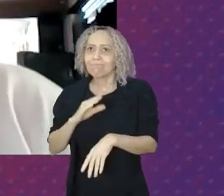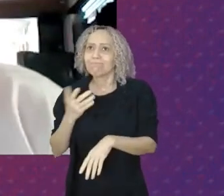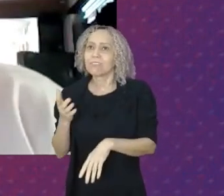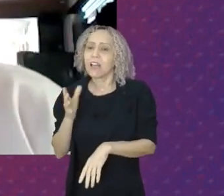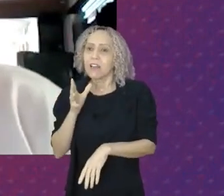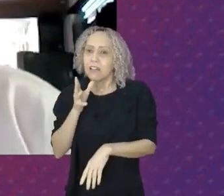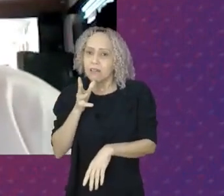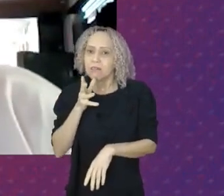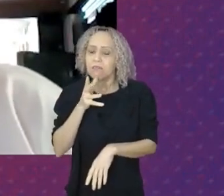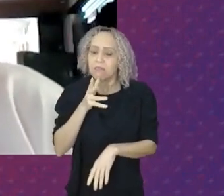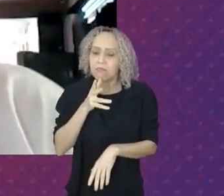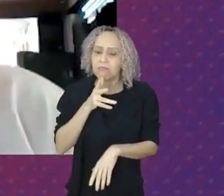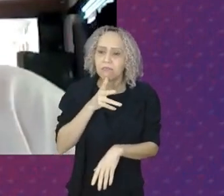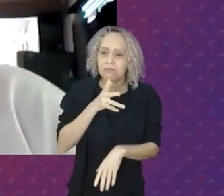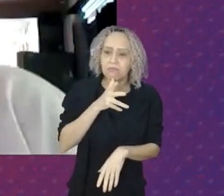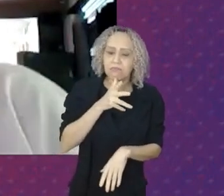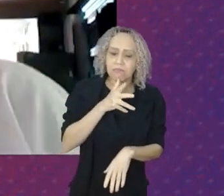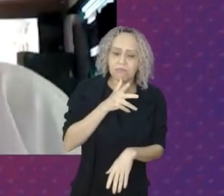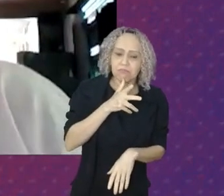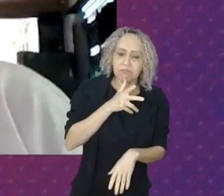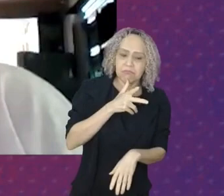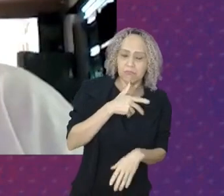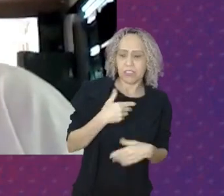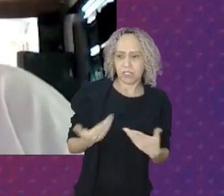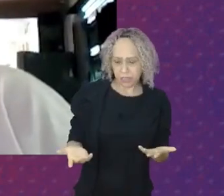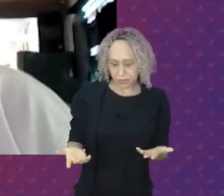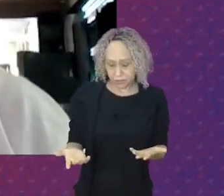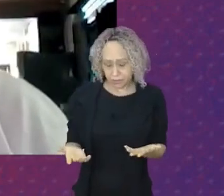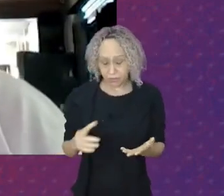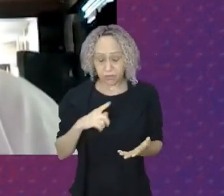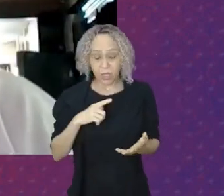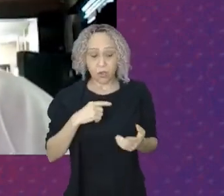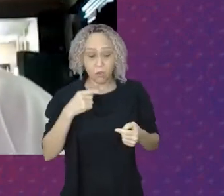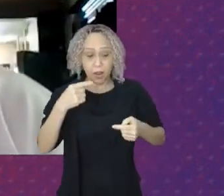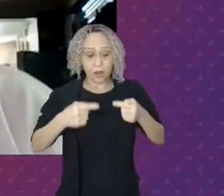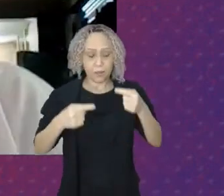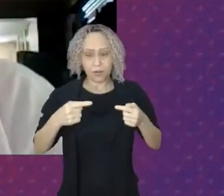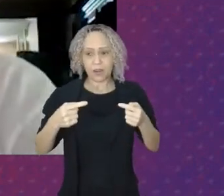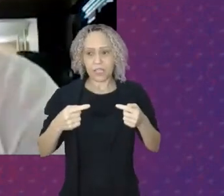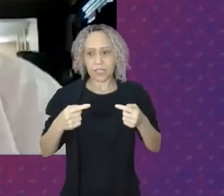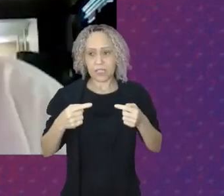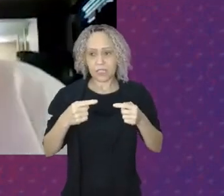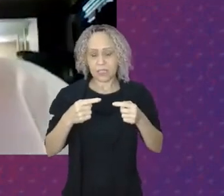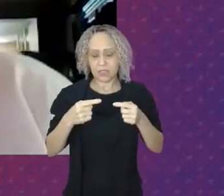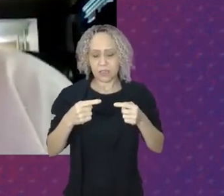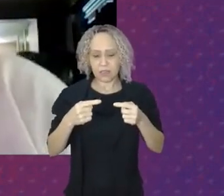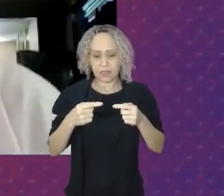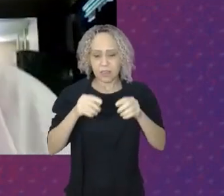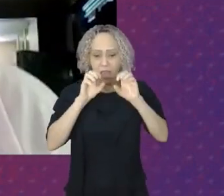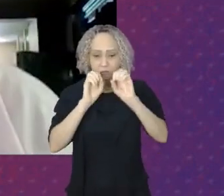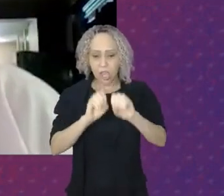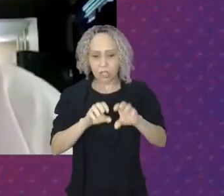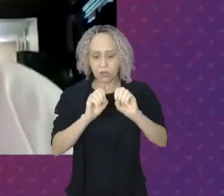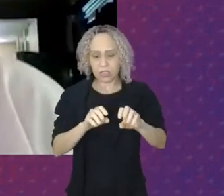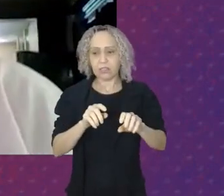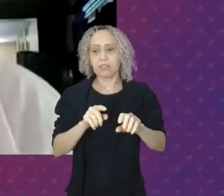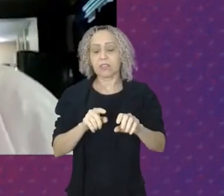política de educação voltada para gênero e diversidade sexual, que tenha amplo